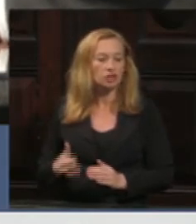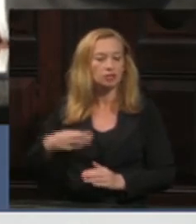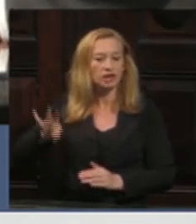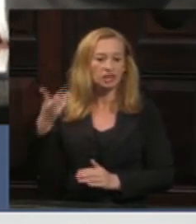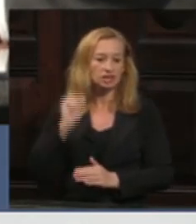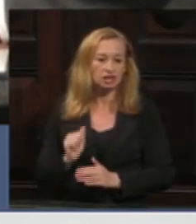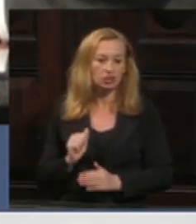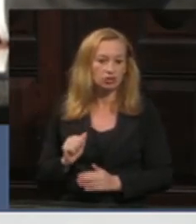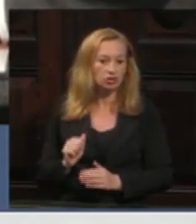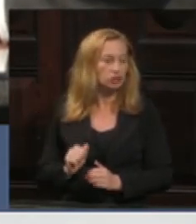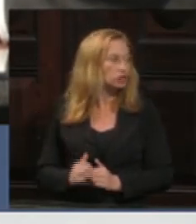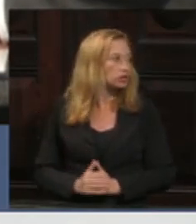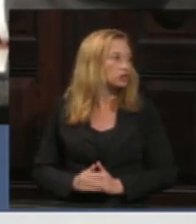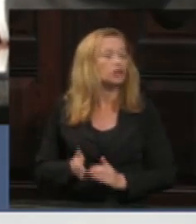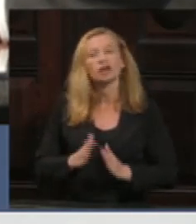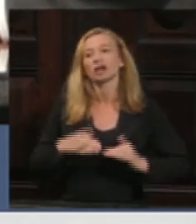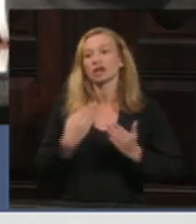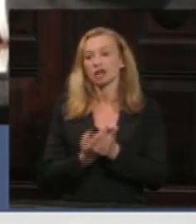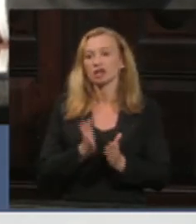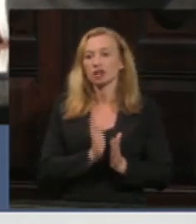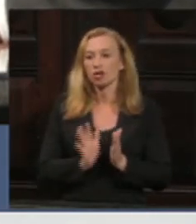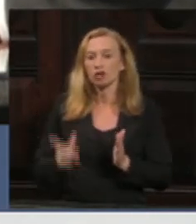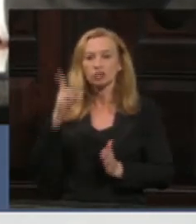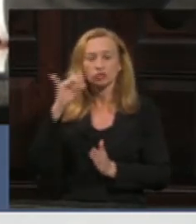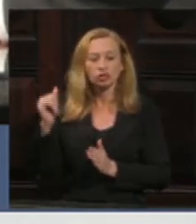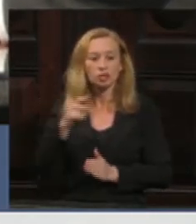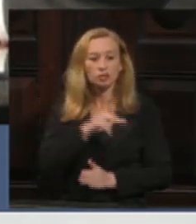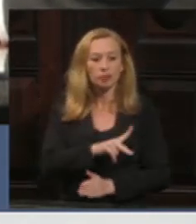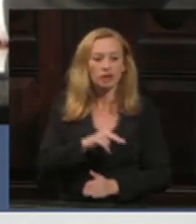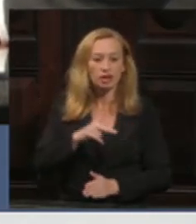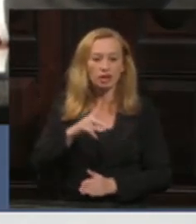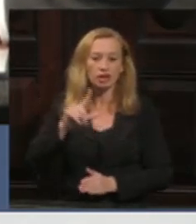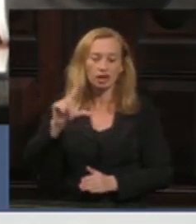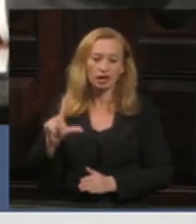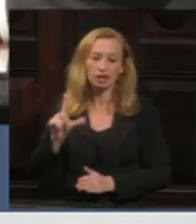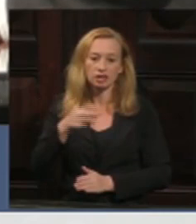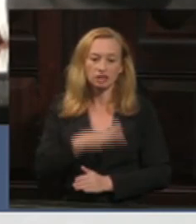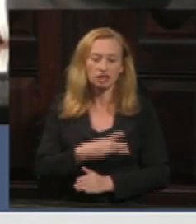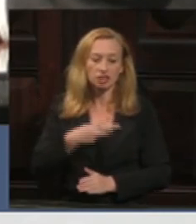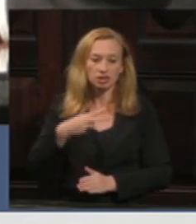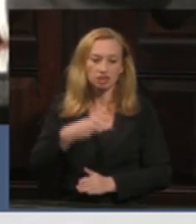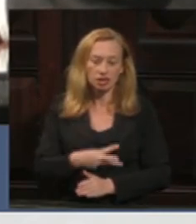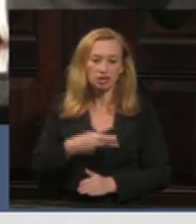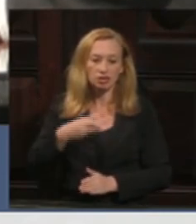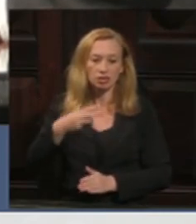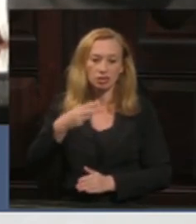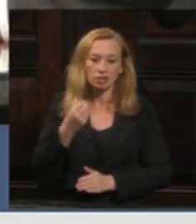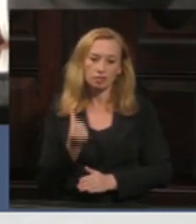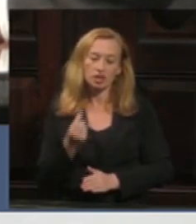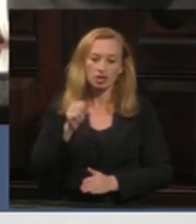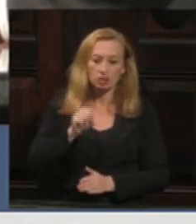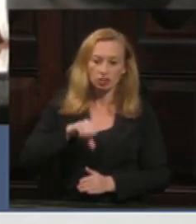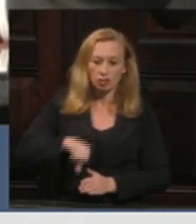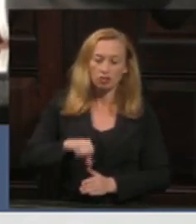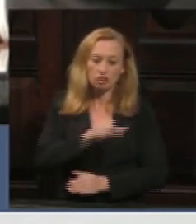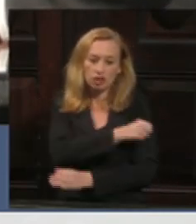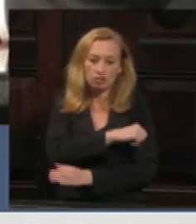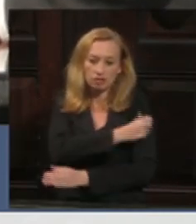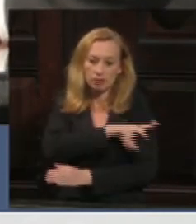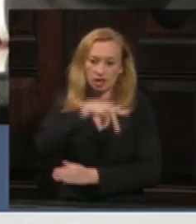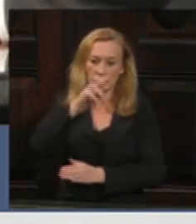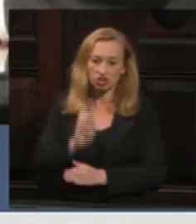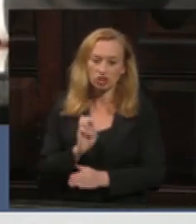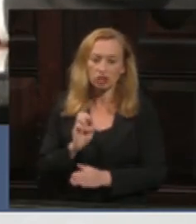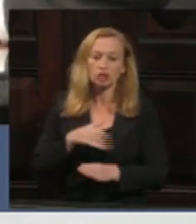Rocha. Requer a inclusão na ordem do dia do PL 3369 de 17, deputada enfermeira Rejane. Senhores que aprovam,